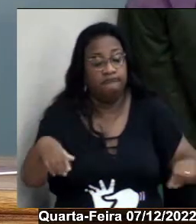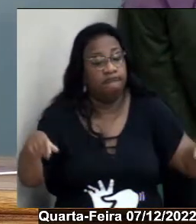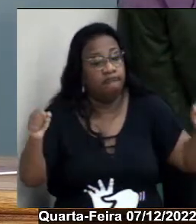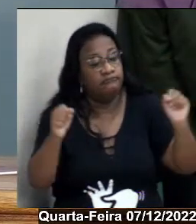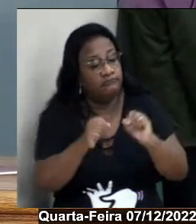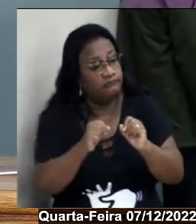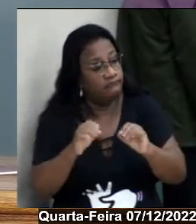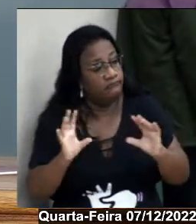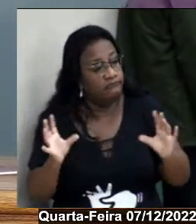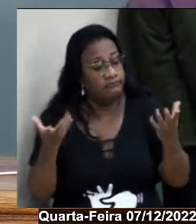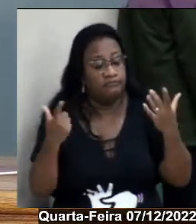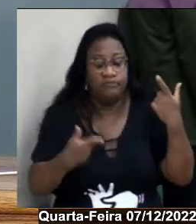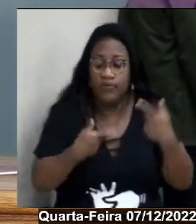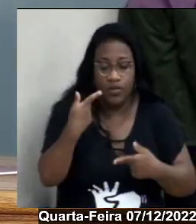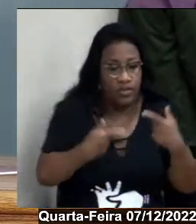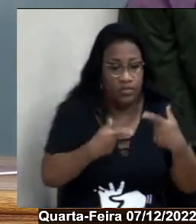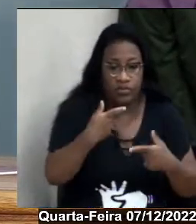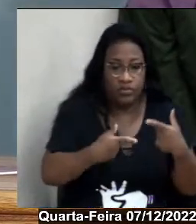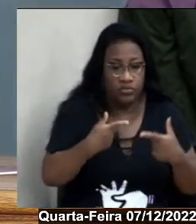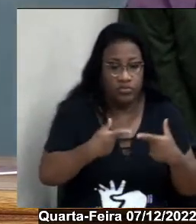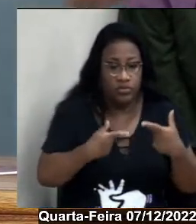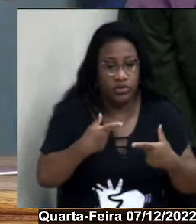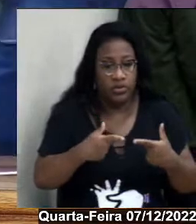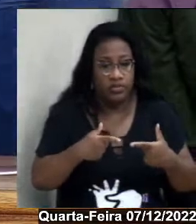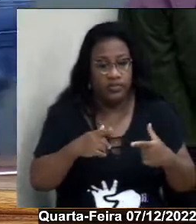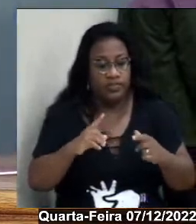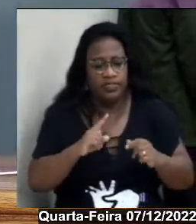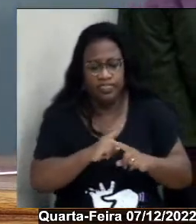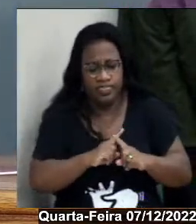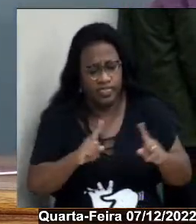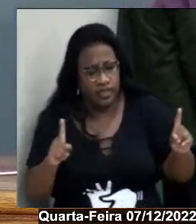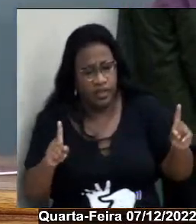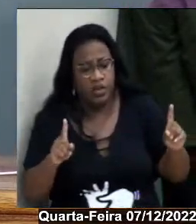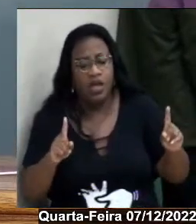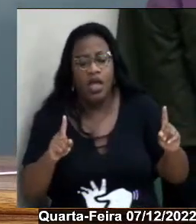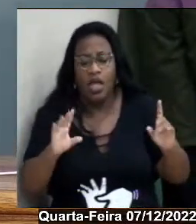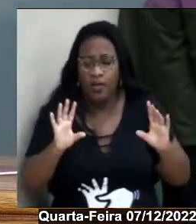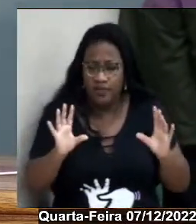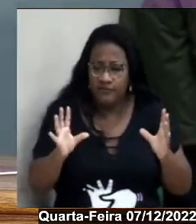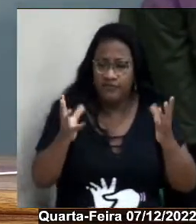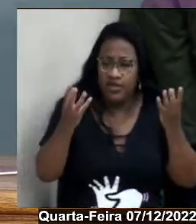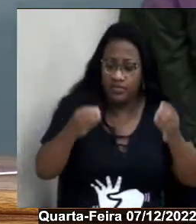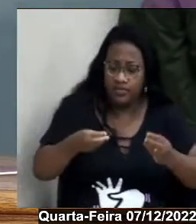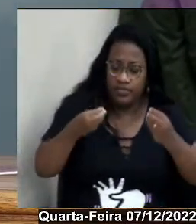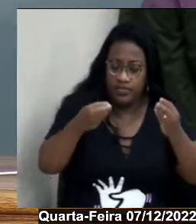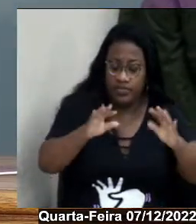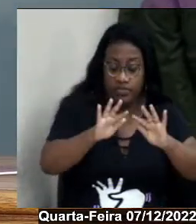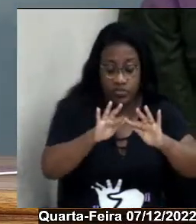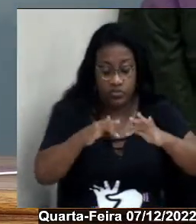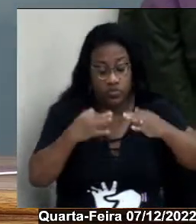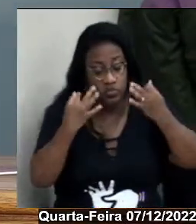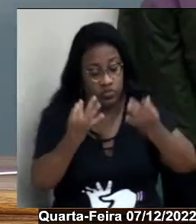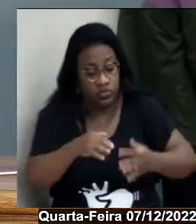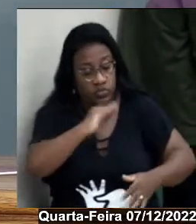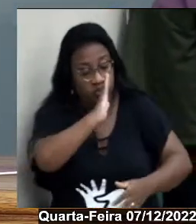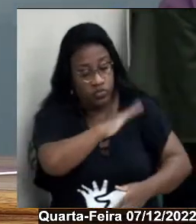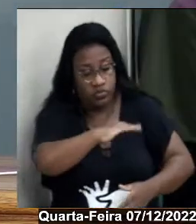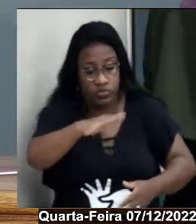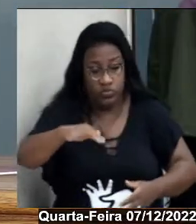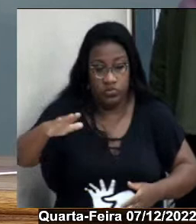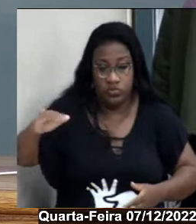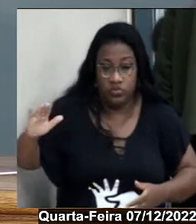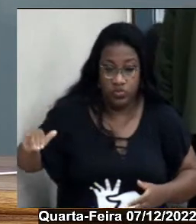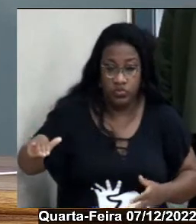Amigos, porque nós não misturamos política nessa festa. É uma festa voltada para a família, uma festa voltada para a